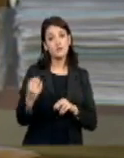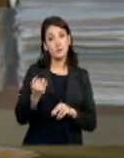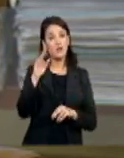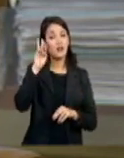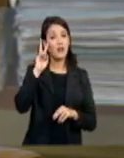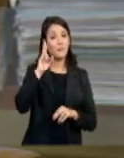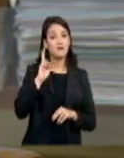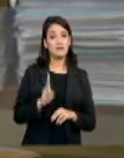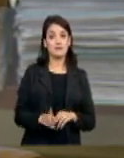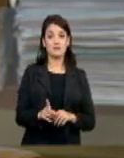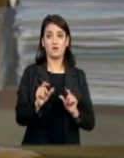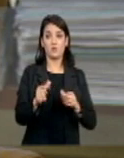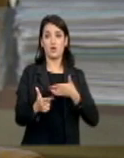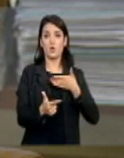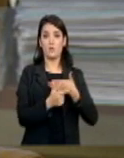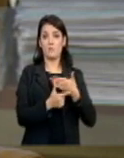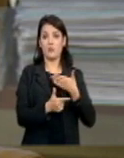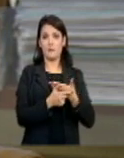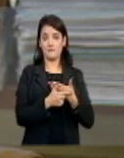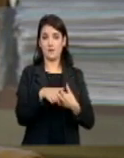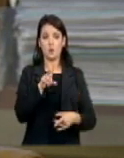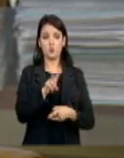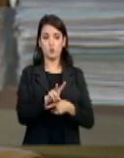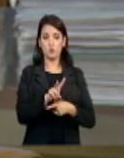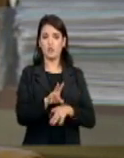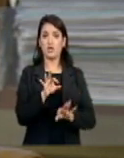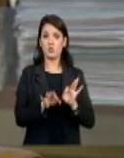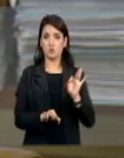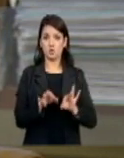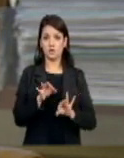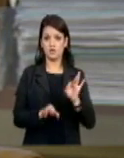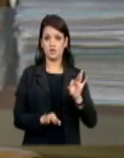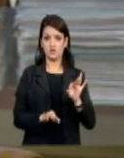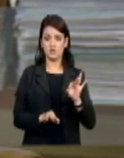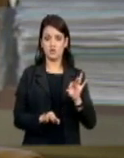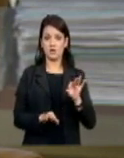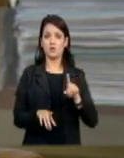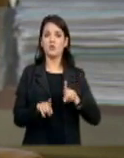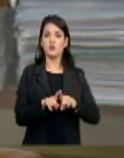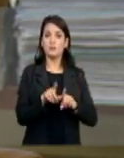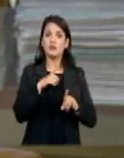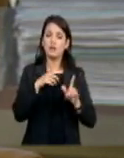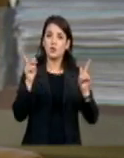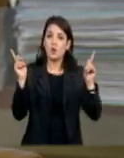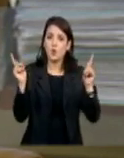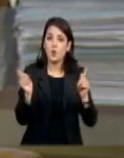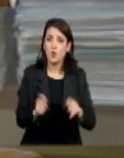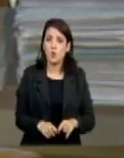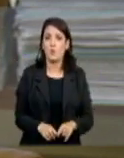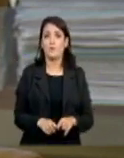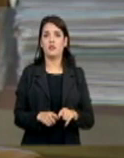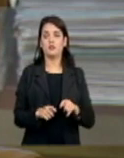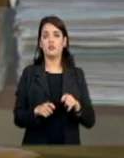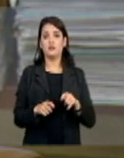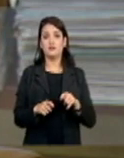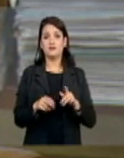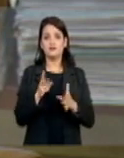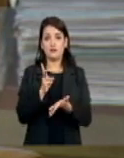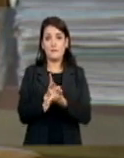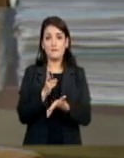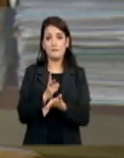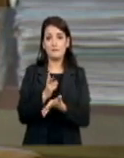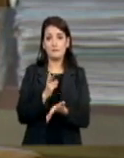função tutelar do poder judiciário investido de competência institucional para